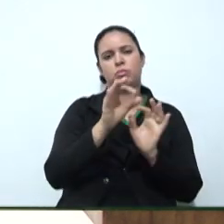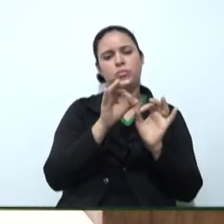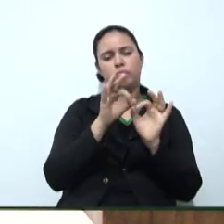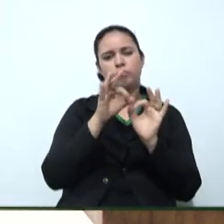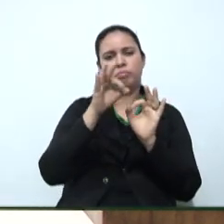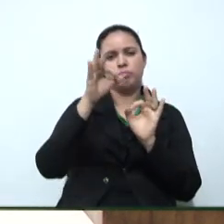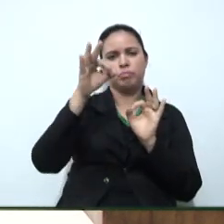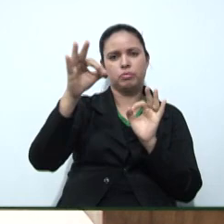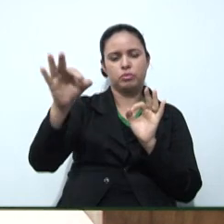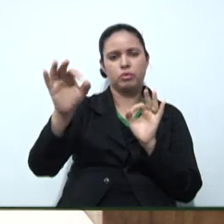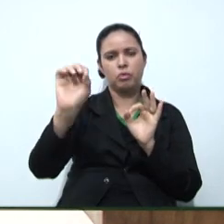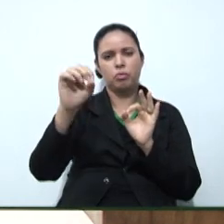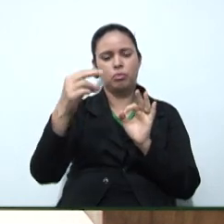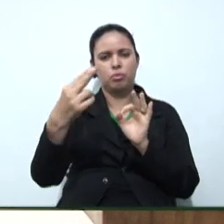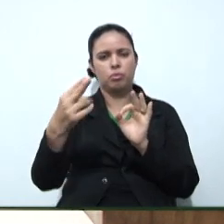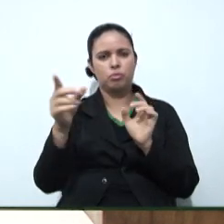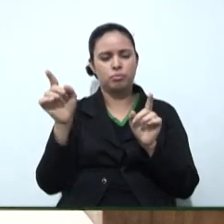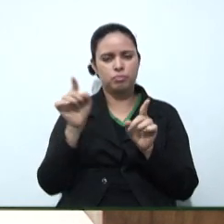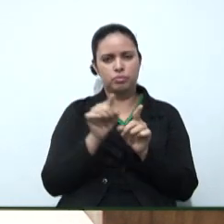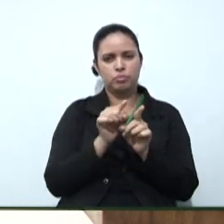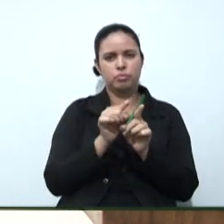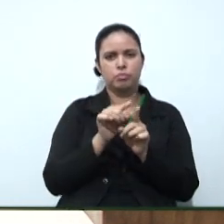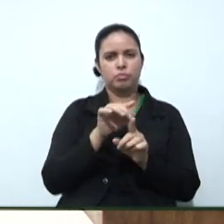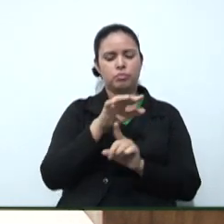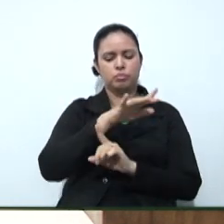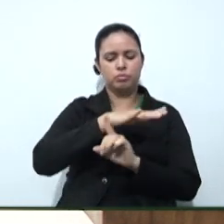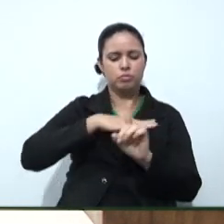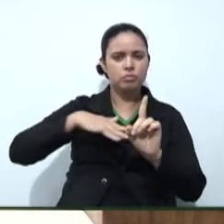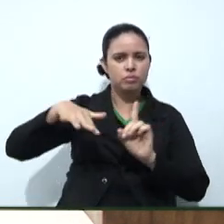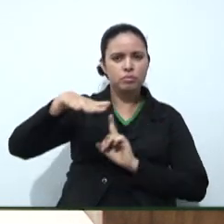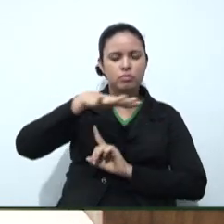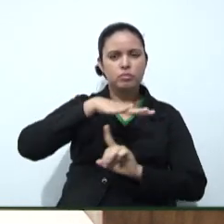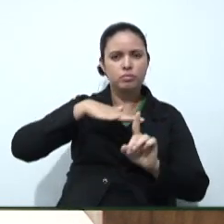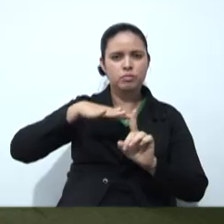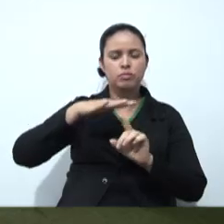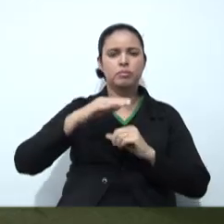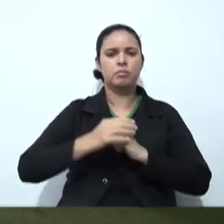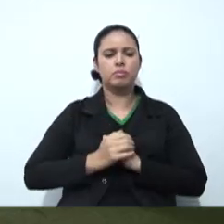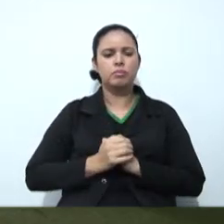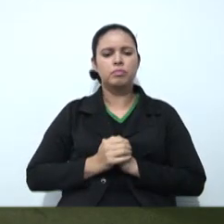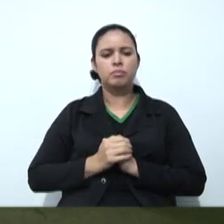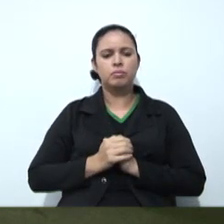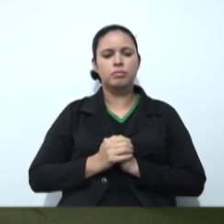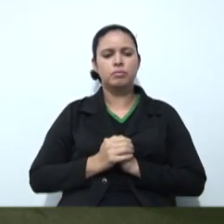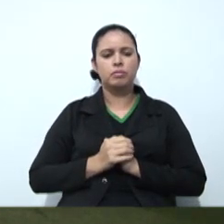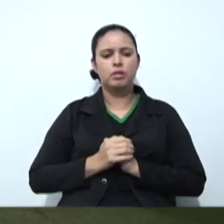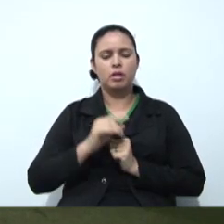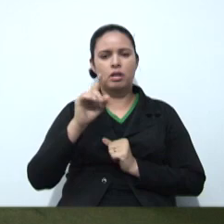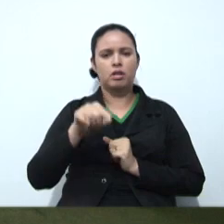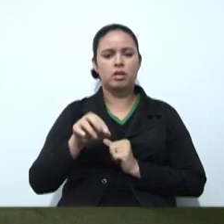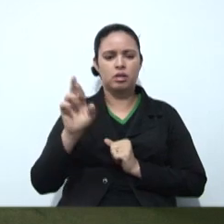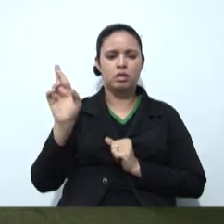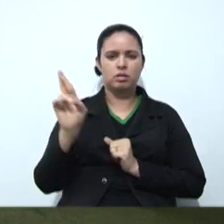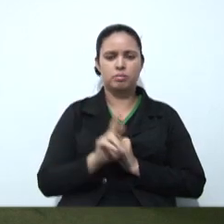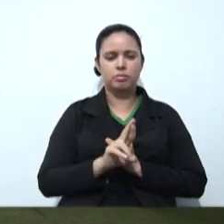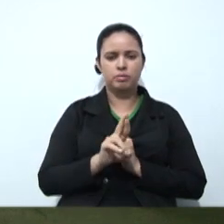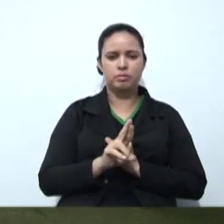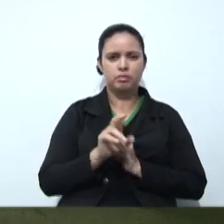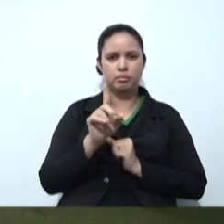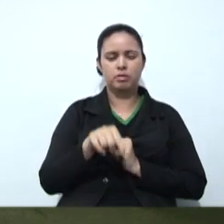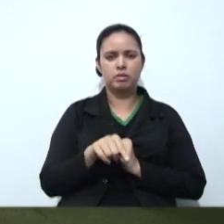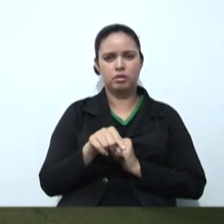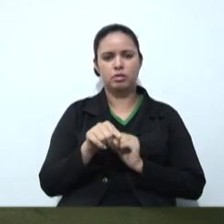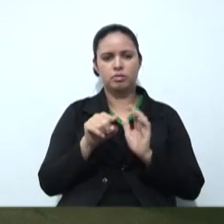né? De tempo no meio ambiente. Ele puxou, na verdade, professor, ele puxou a resposta de um